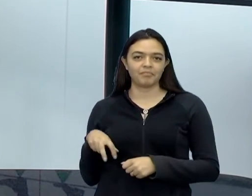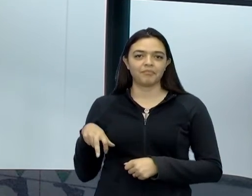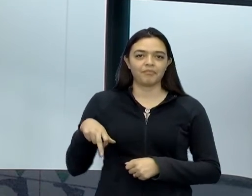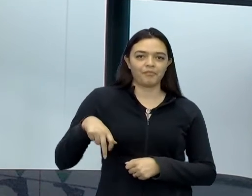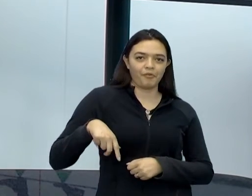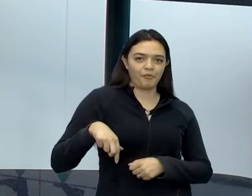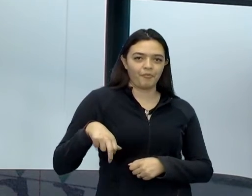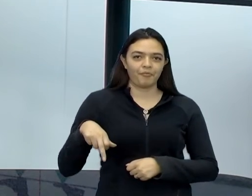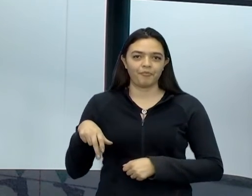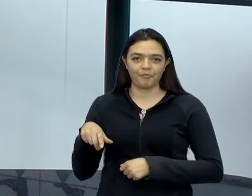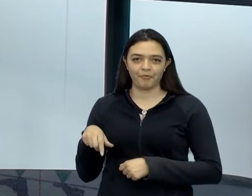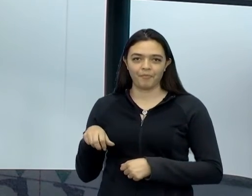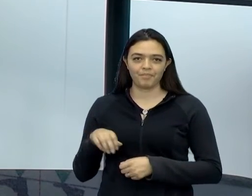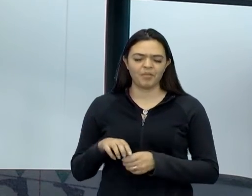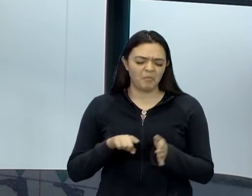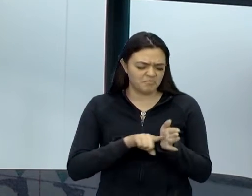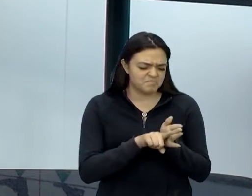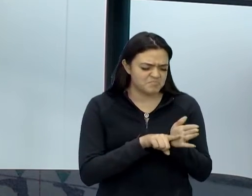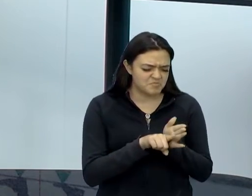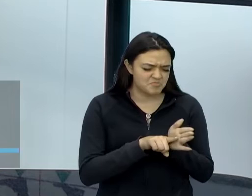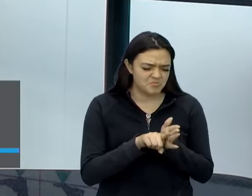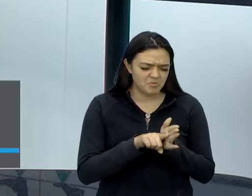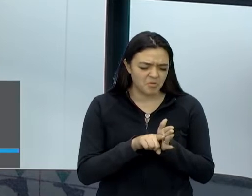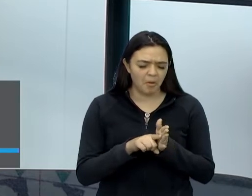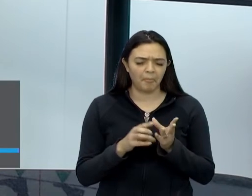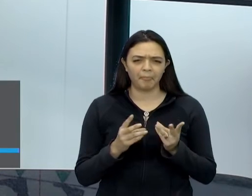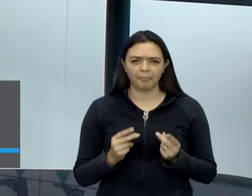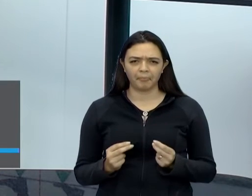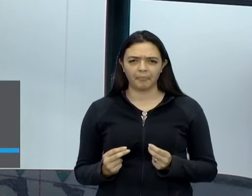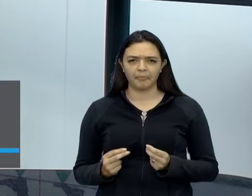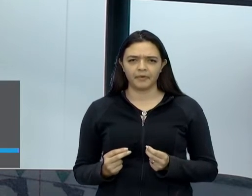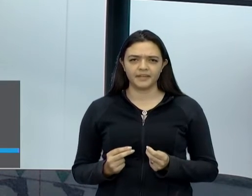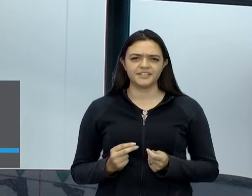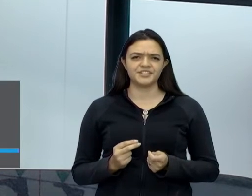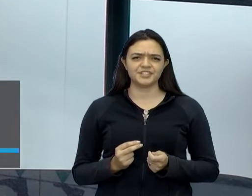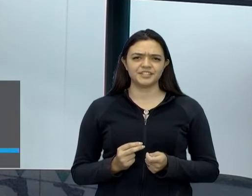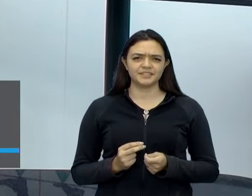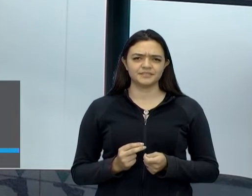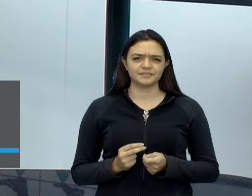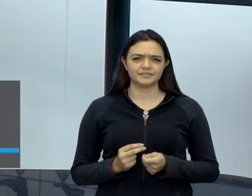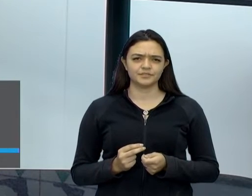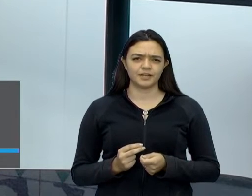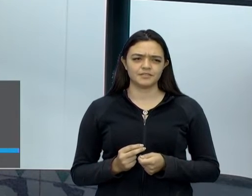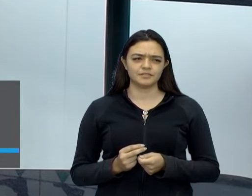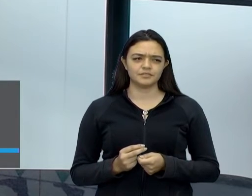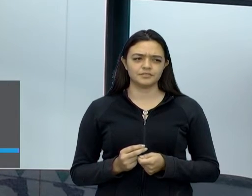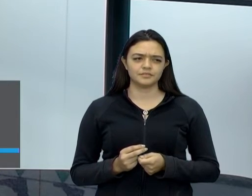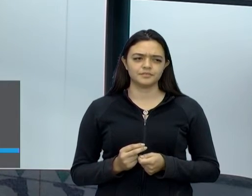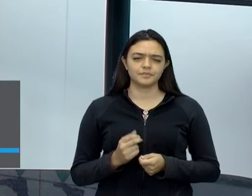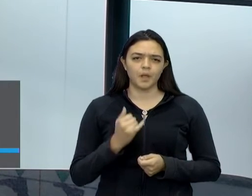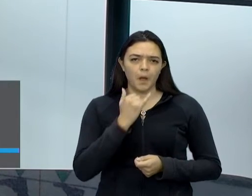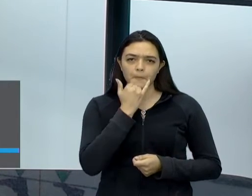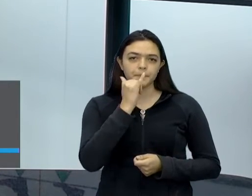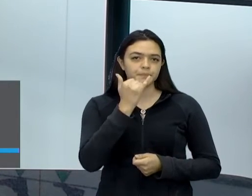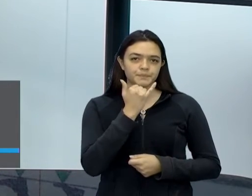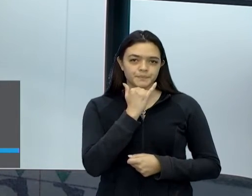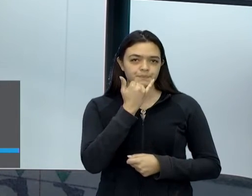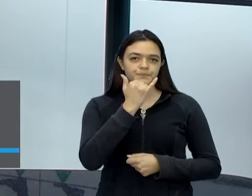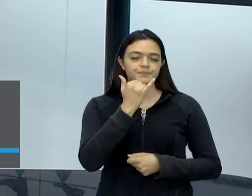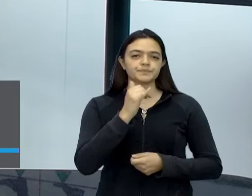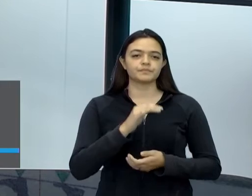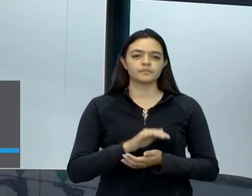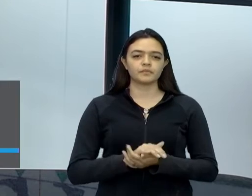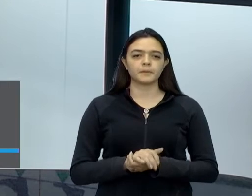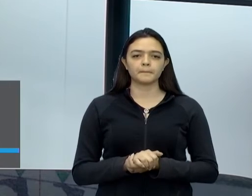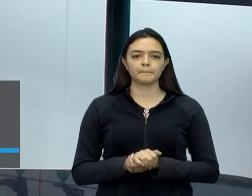para economizar energia. Mas por que a energia tem a ver? Porque quando você está com o braço assim e vai carregando, você vai carregando o braço junto